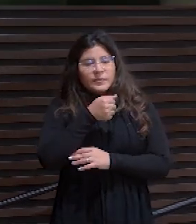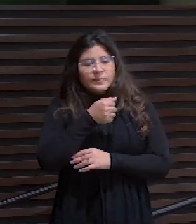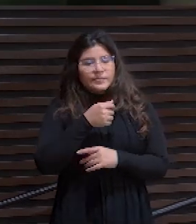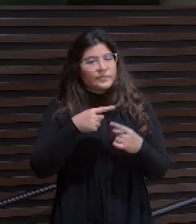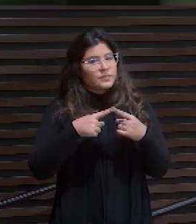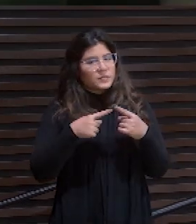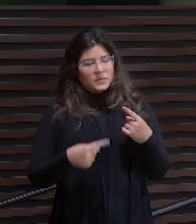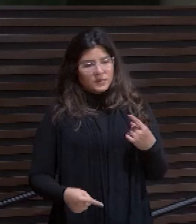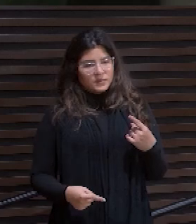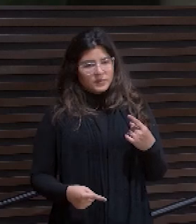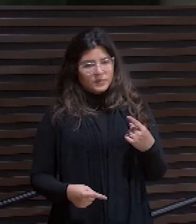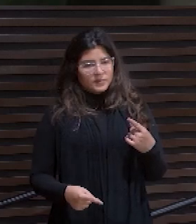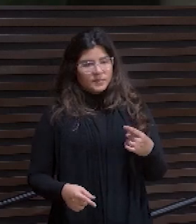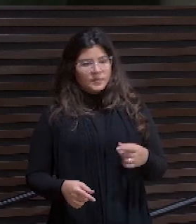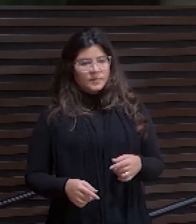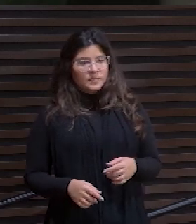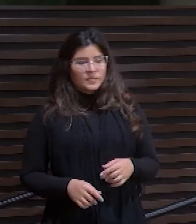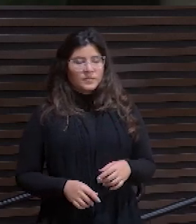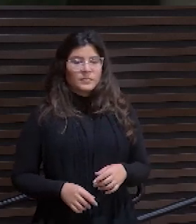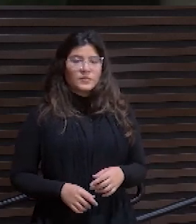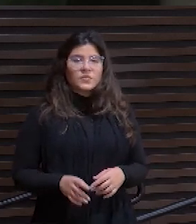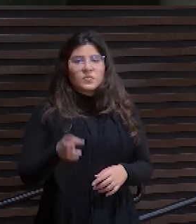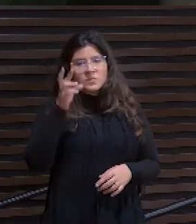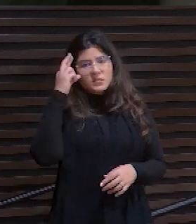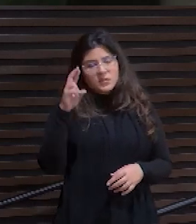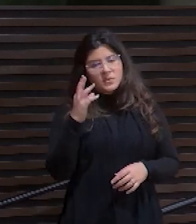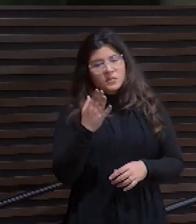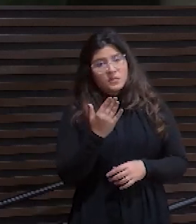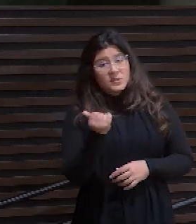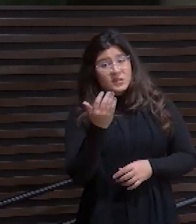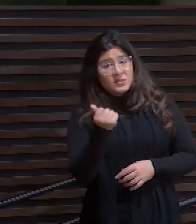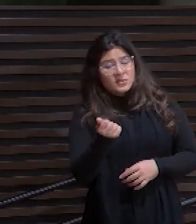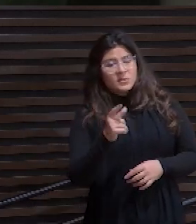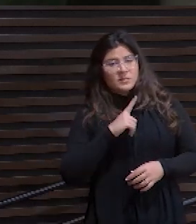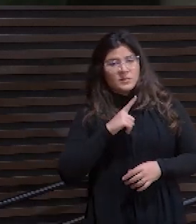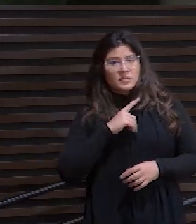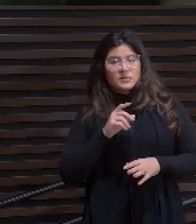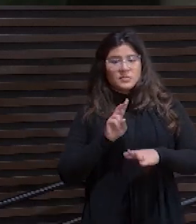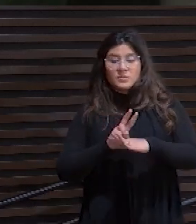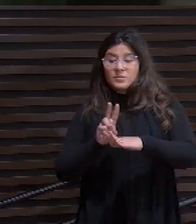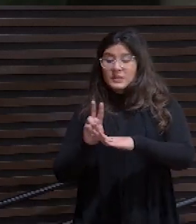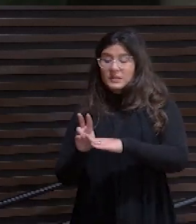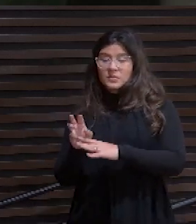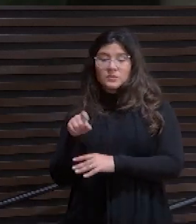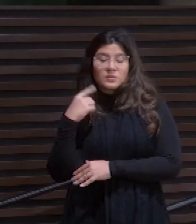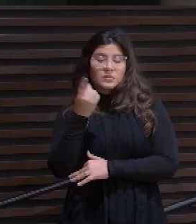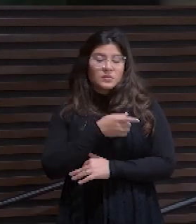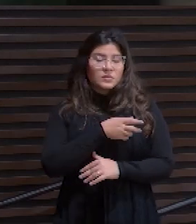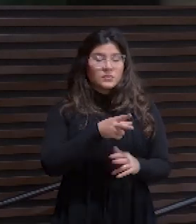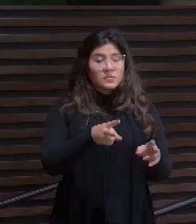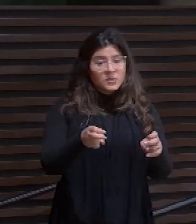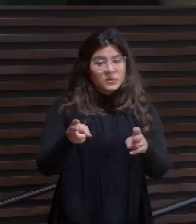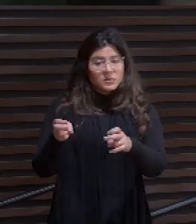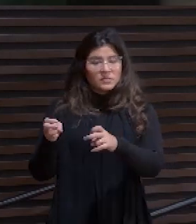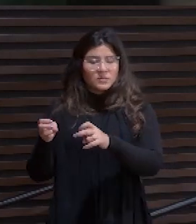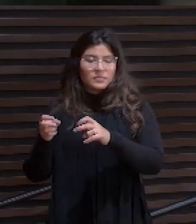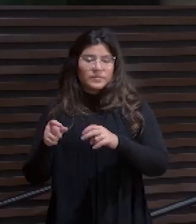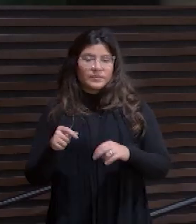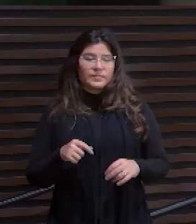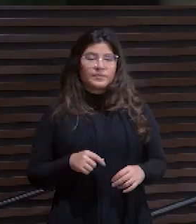muitas vezes, meus irmãos, o Senhor nos chama a termos esse cuidado, porque muitas vezes nós observamos por aí, até no nosso